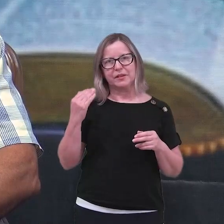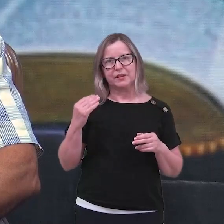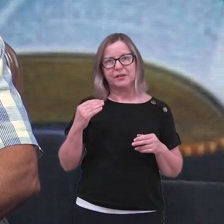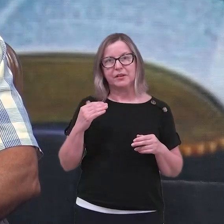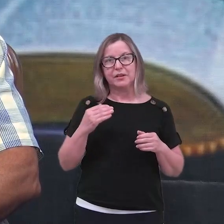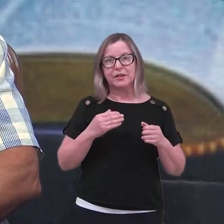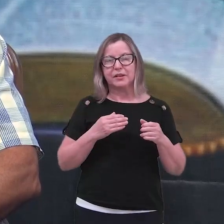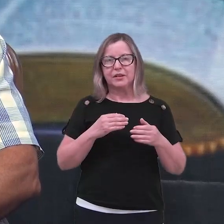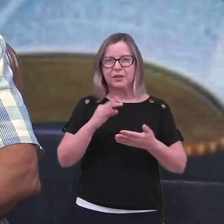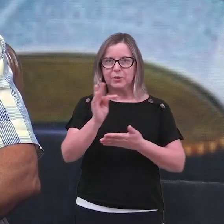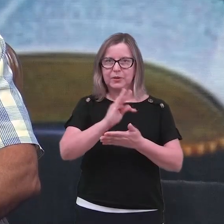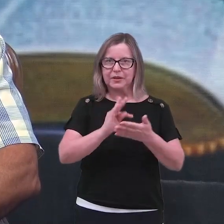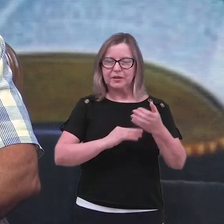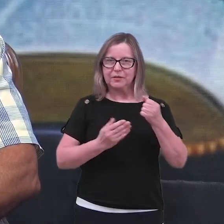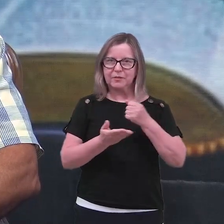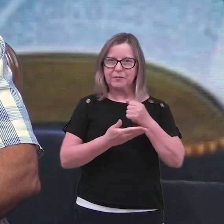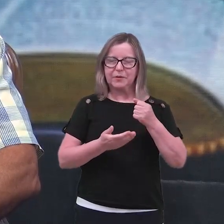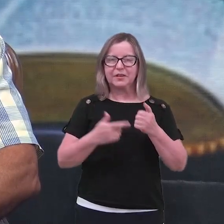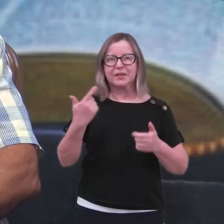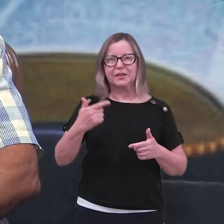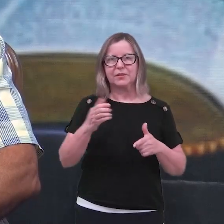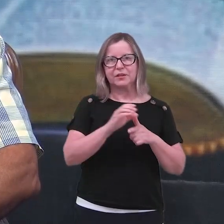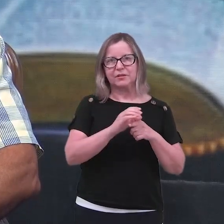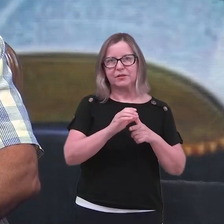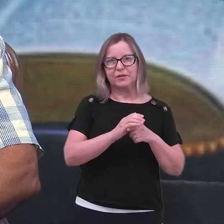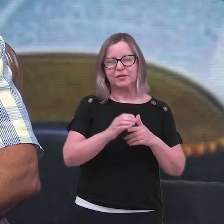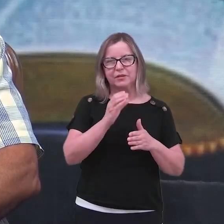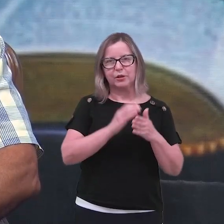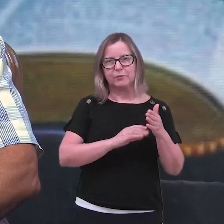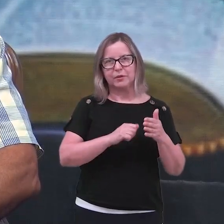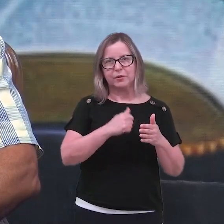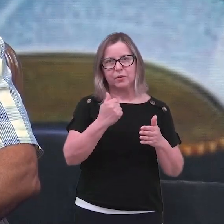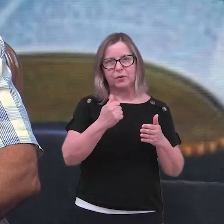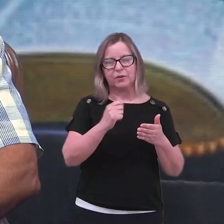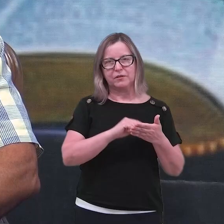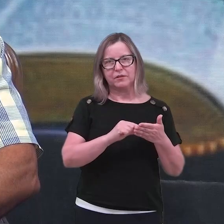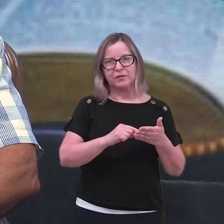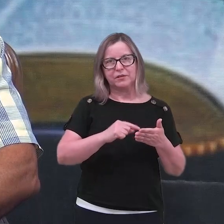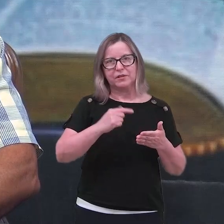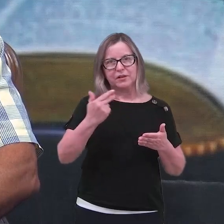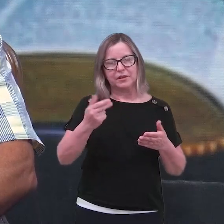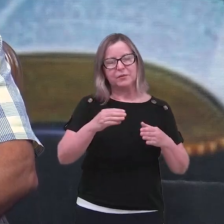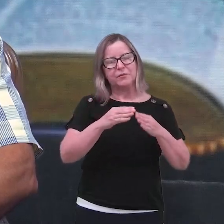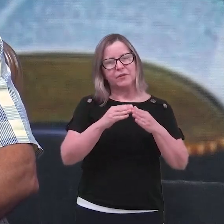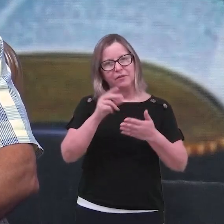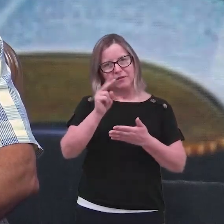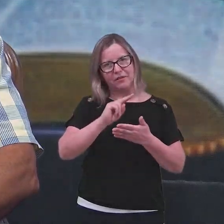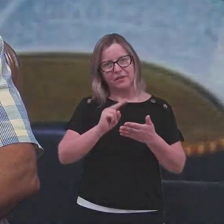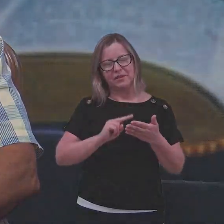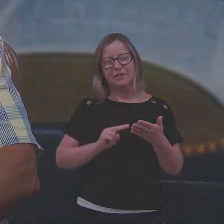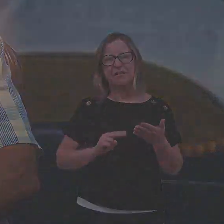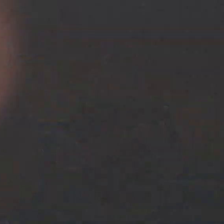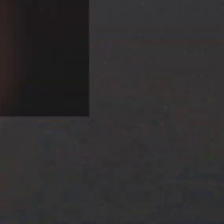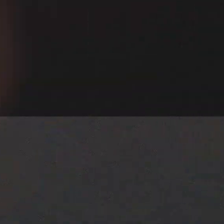texto base é 2 Coríntios 11:3. Quero pedir para o irmão ler para a gente.